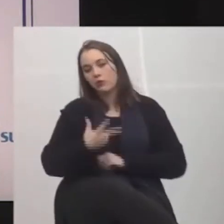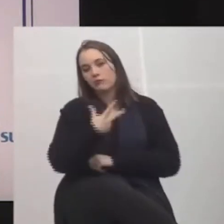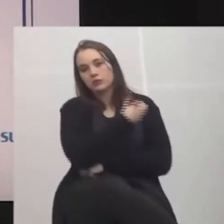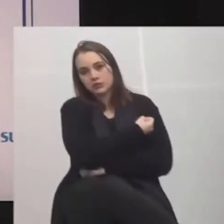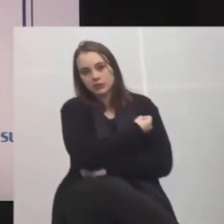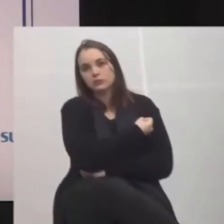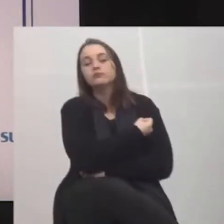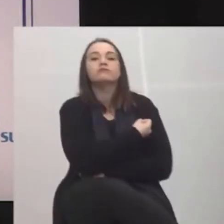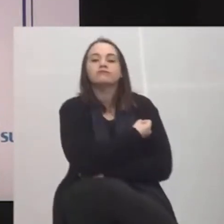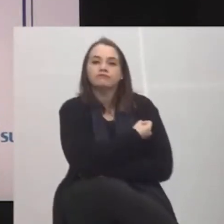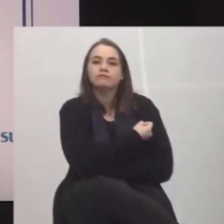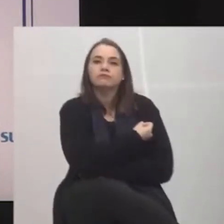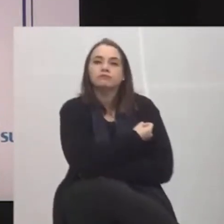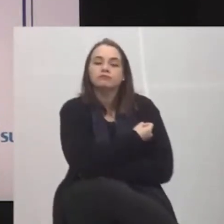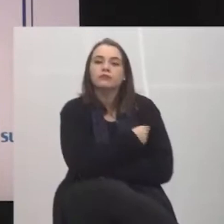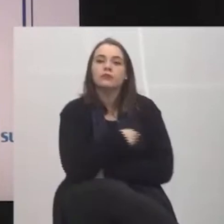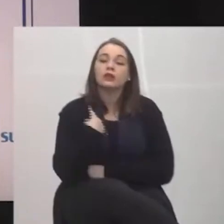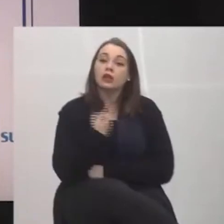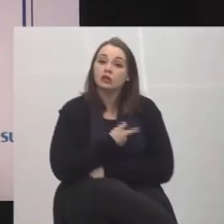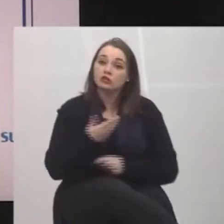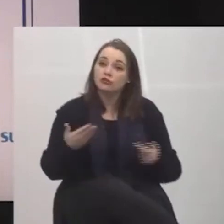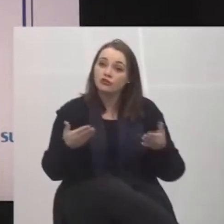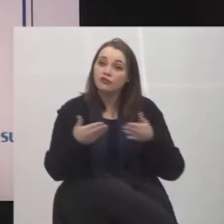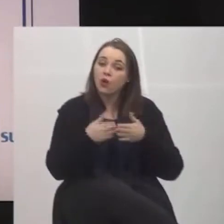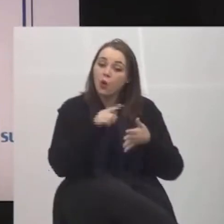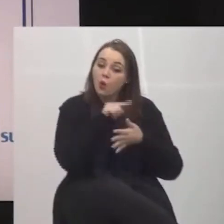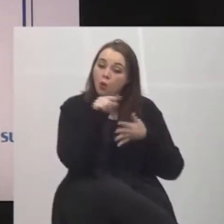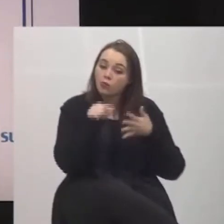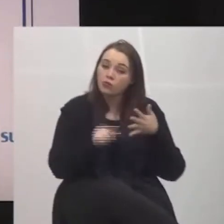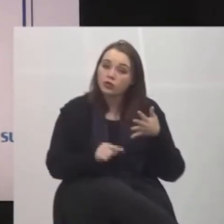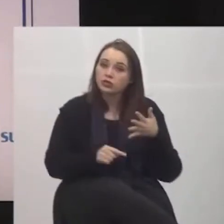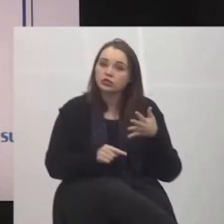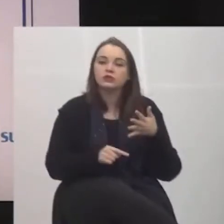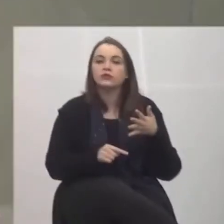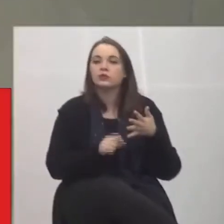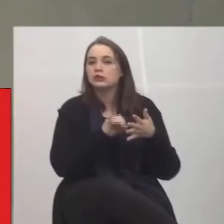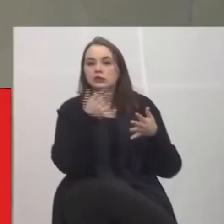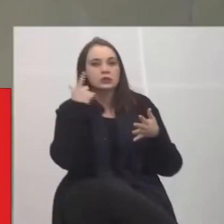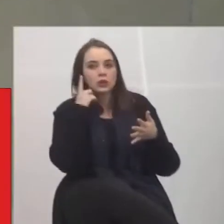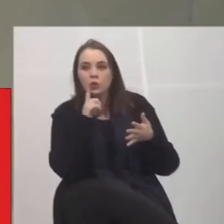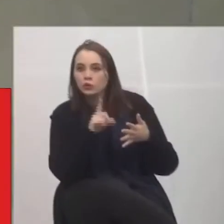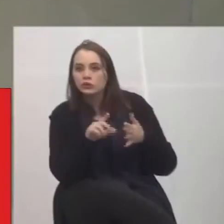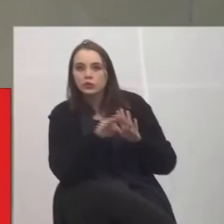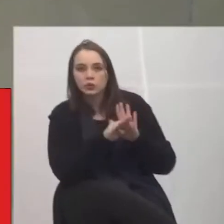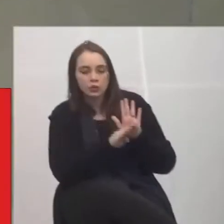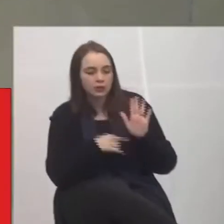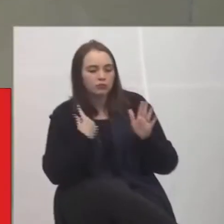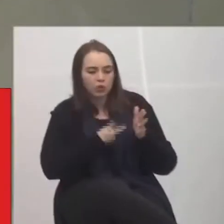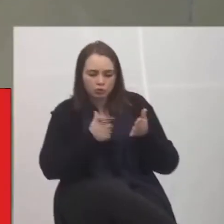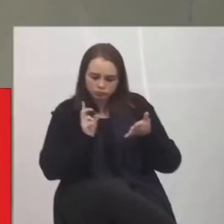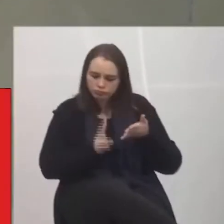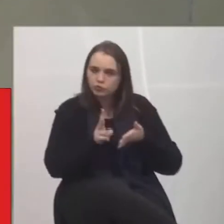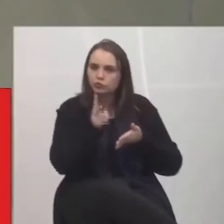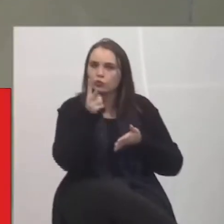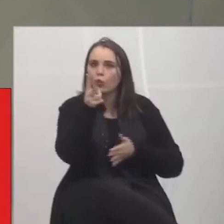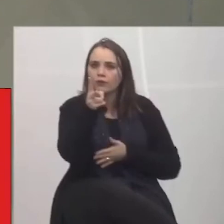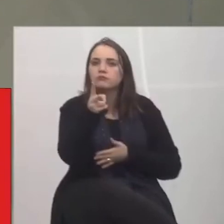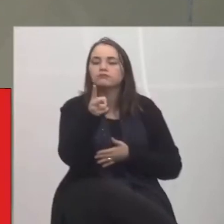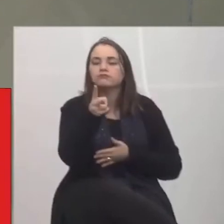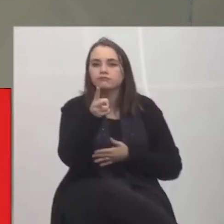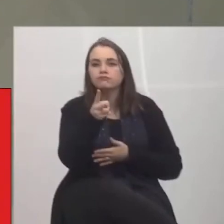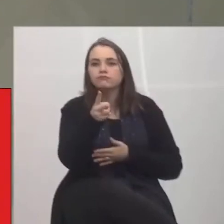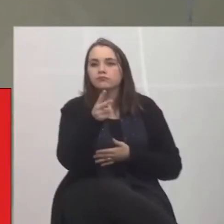Imunização. A gente está focando nas metas sem apuração ou não alcançadas do plano, para que ele siga, que a